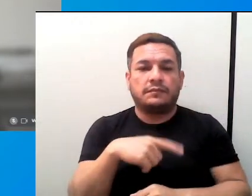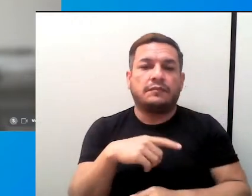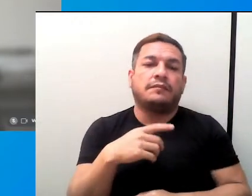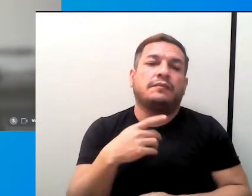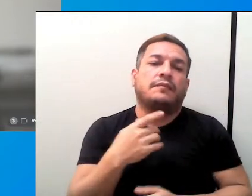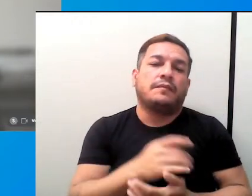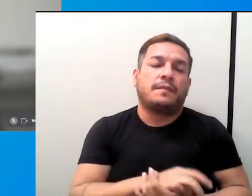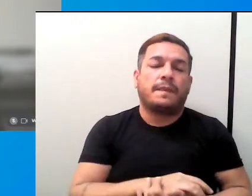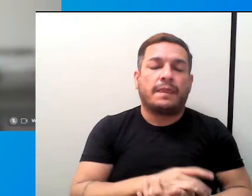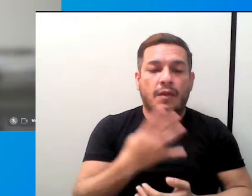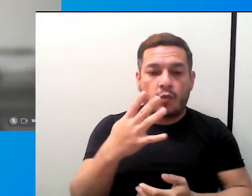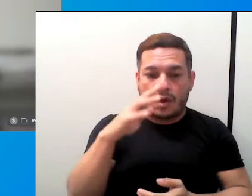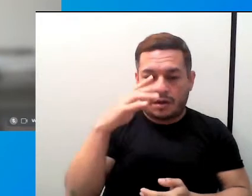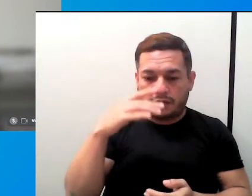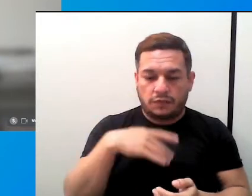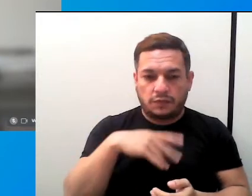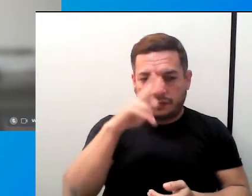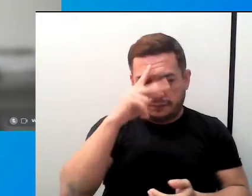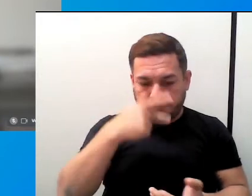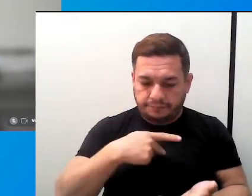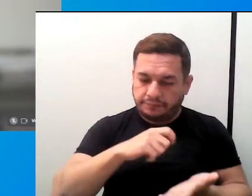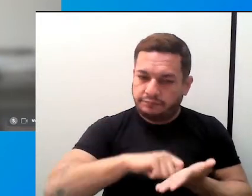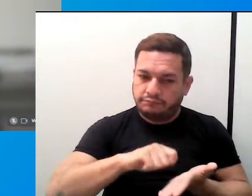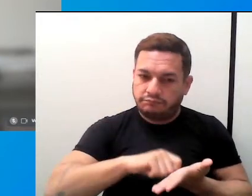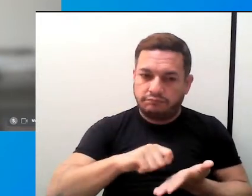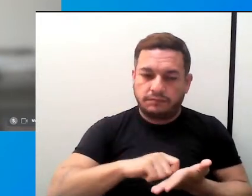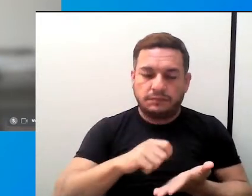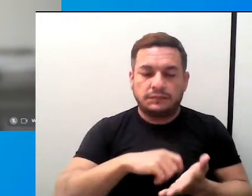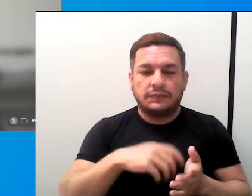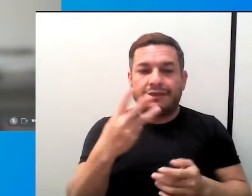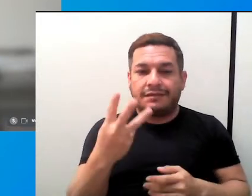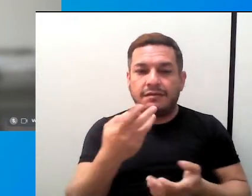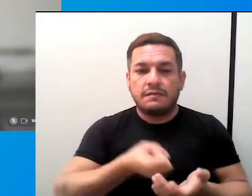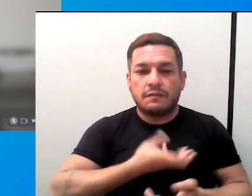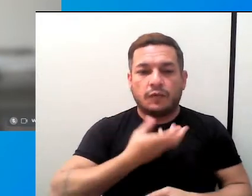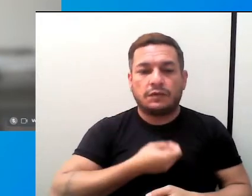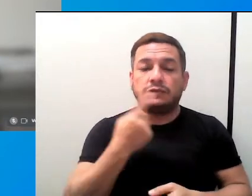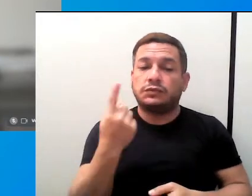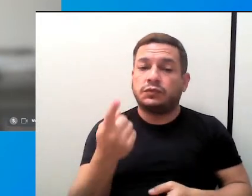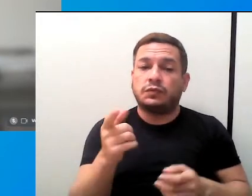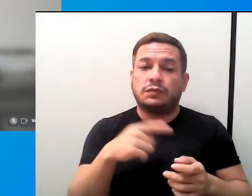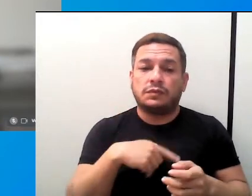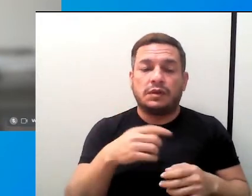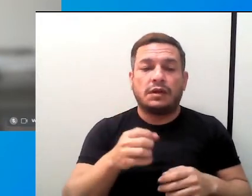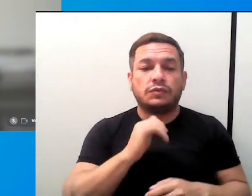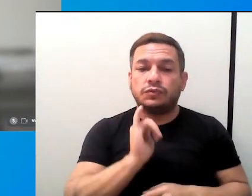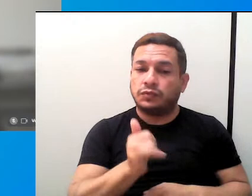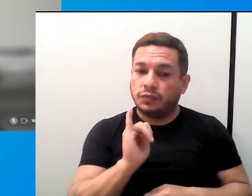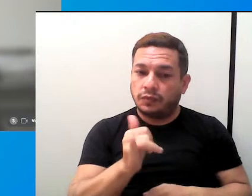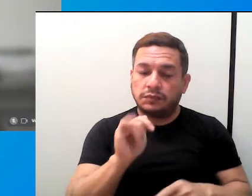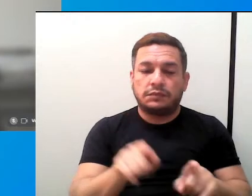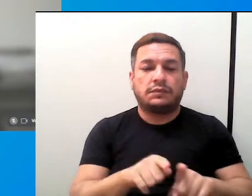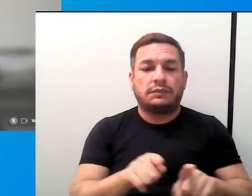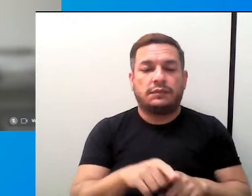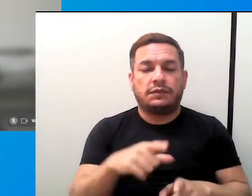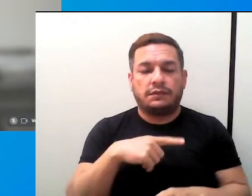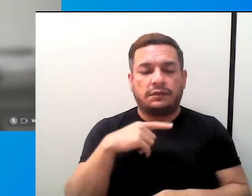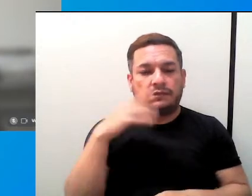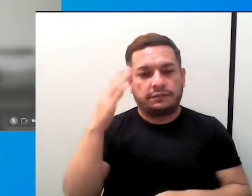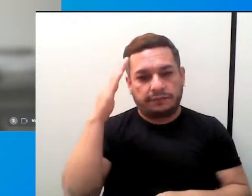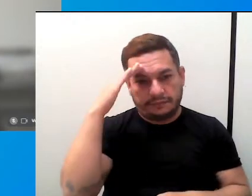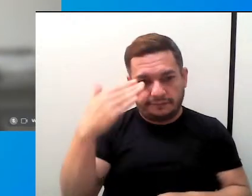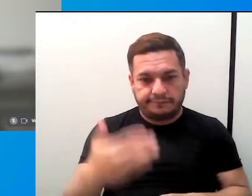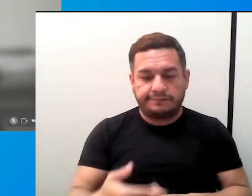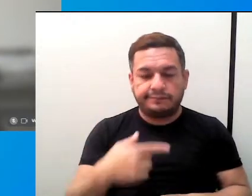obras autoral, sendo três na categoria poesia e uma na categoria de contos, e nós temos o privilégio de ela